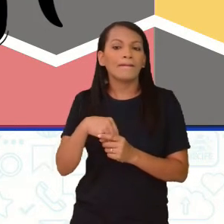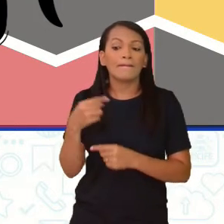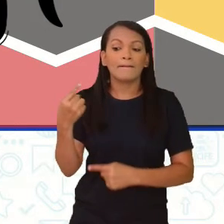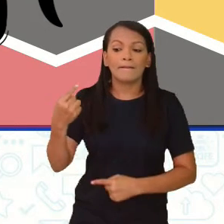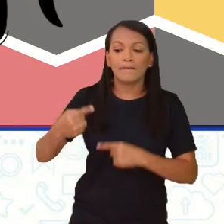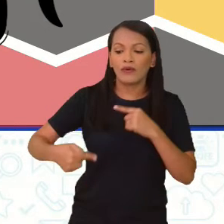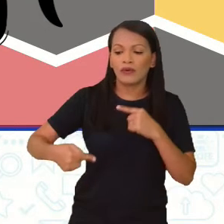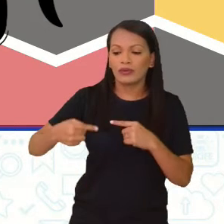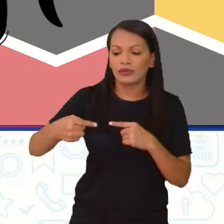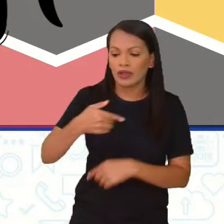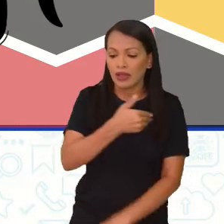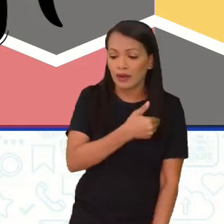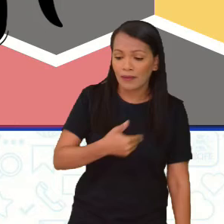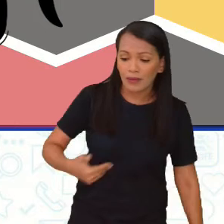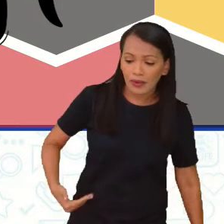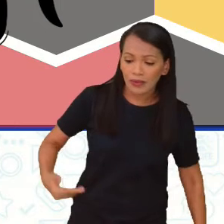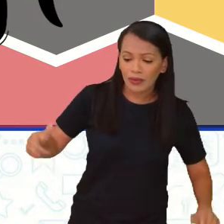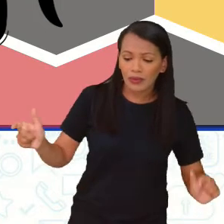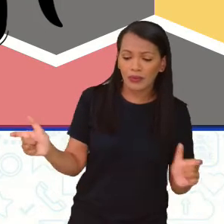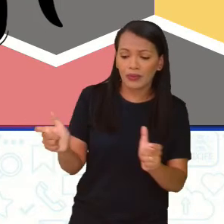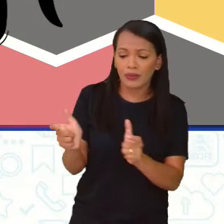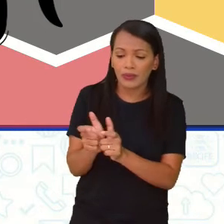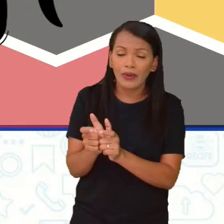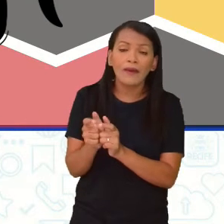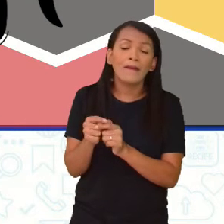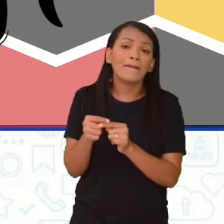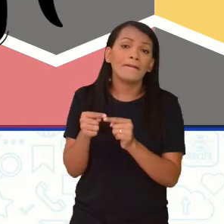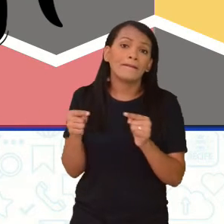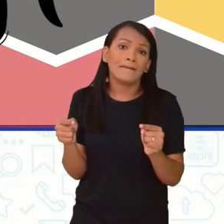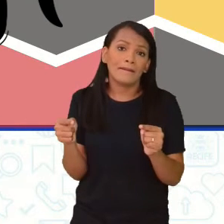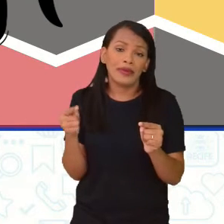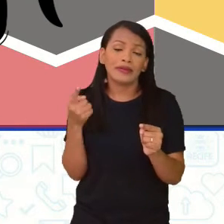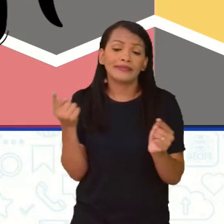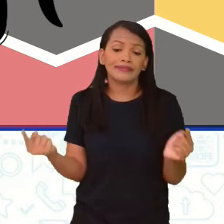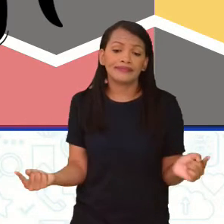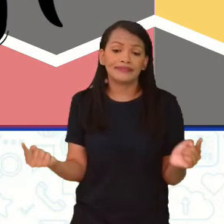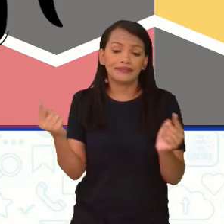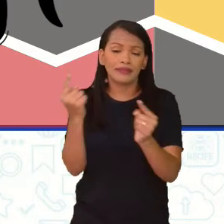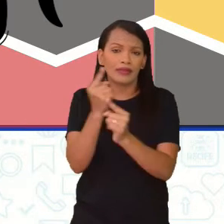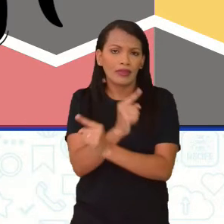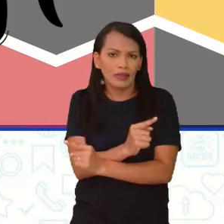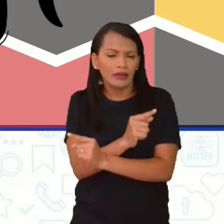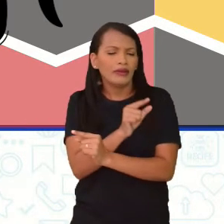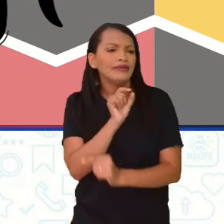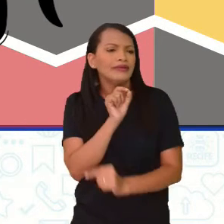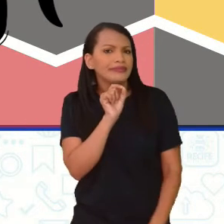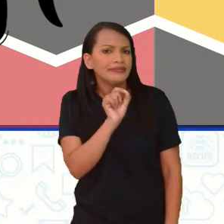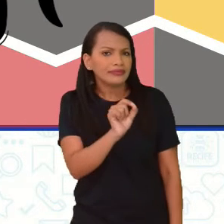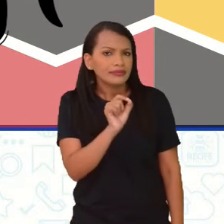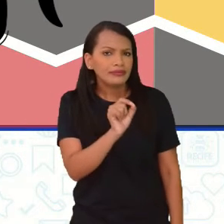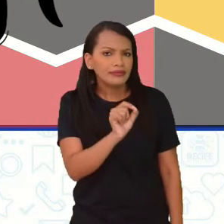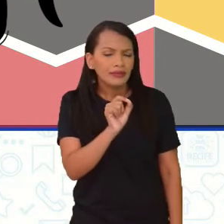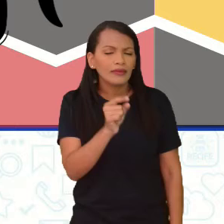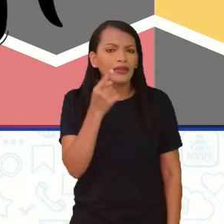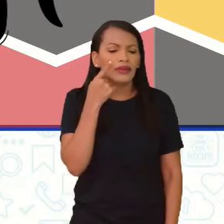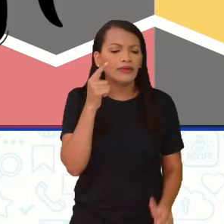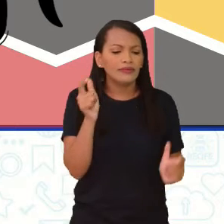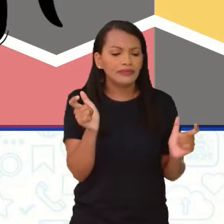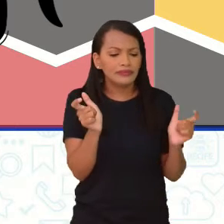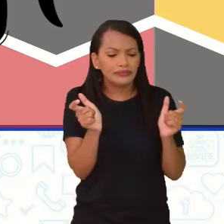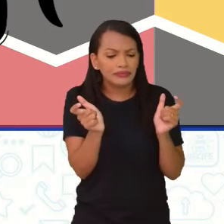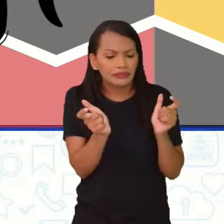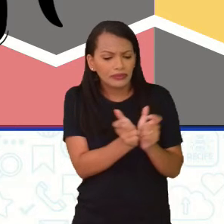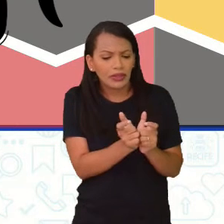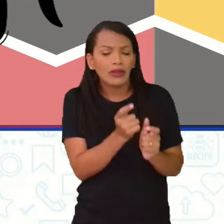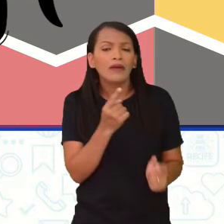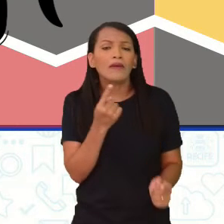minoria, mas em termos inversamente proporcional, essa dita minoria, né,